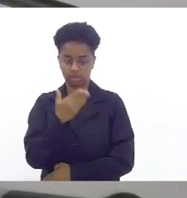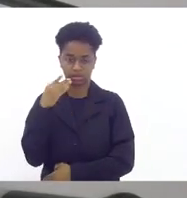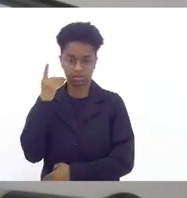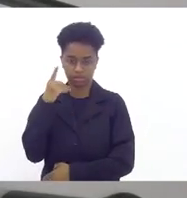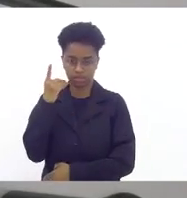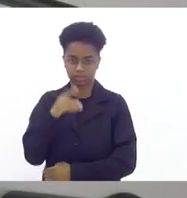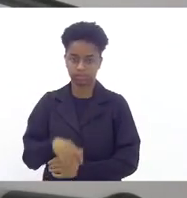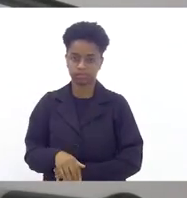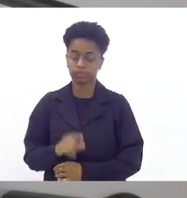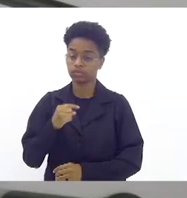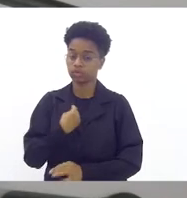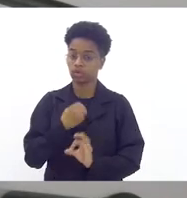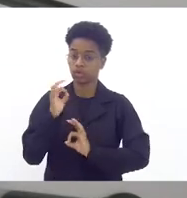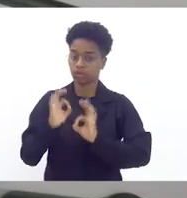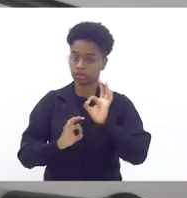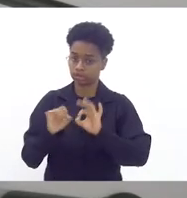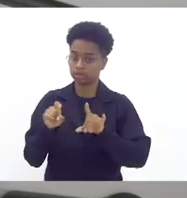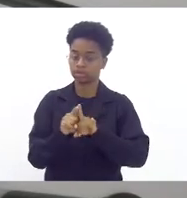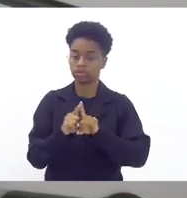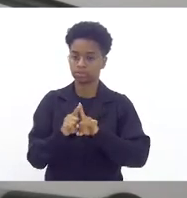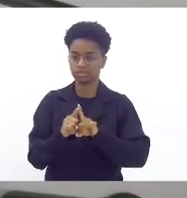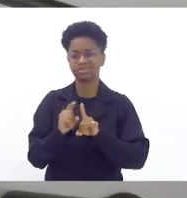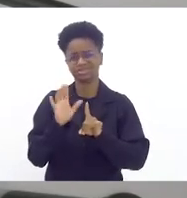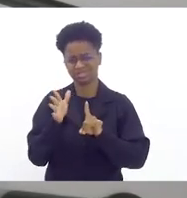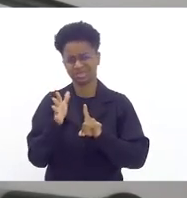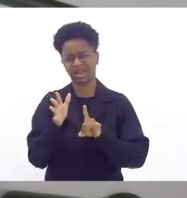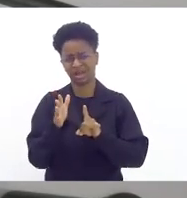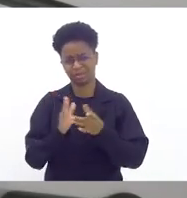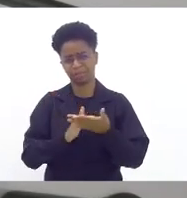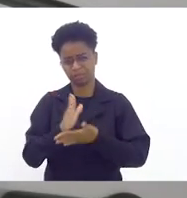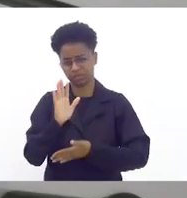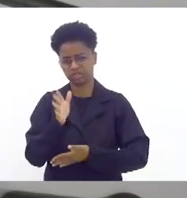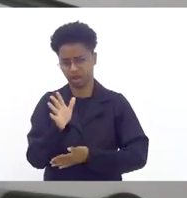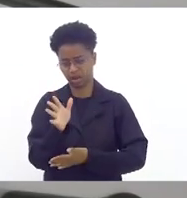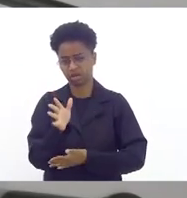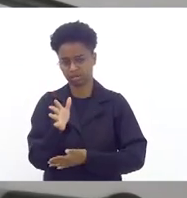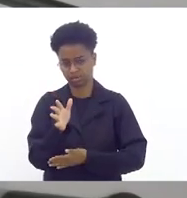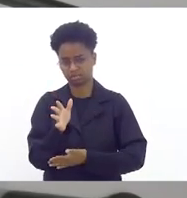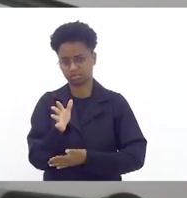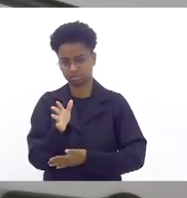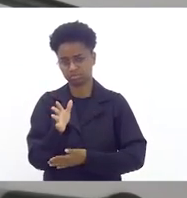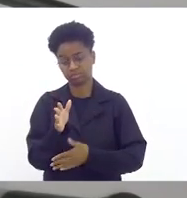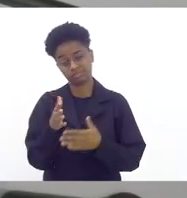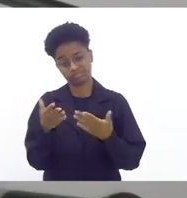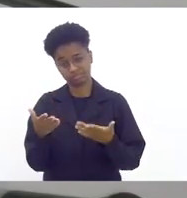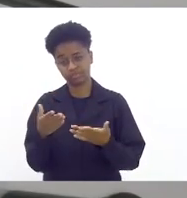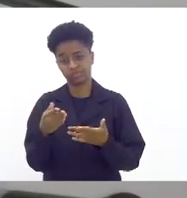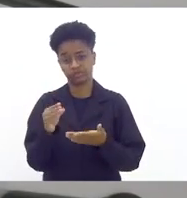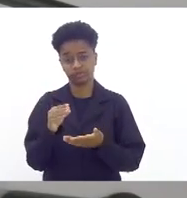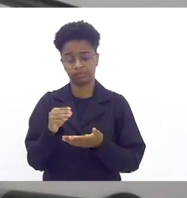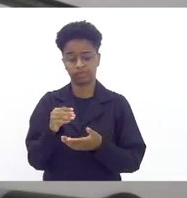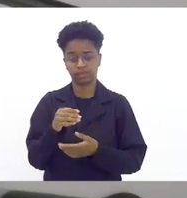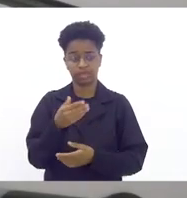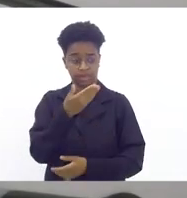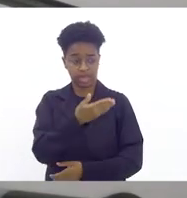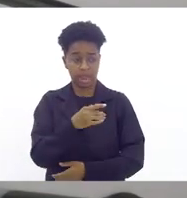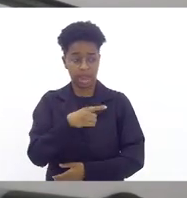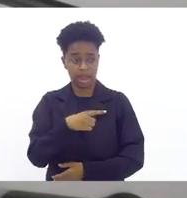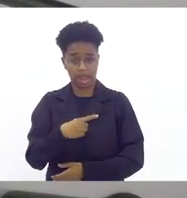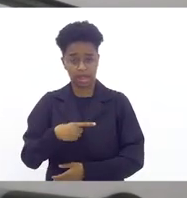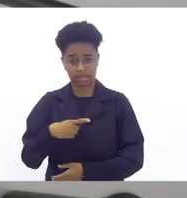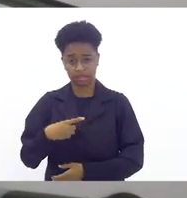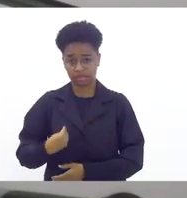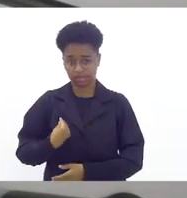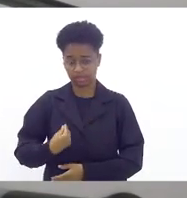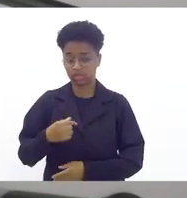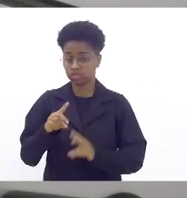organizando também uma audiência. Aliás, já tem até aprovada, tanto o Mink quanto o Carlos Maceio que está aqui. sobre a